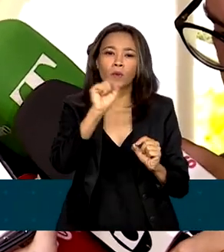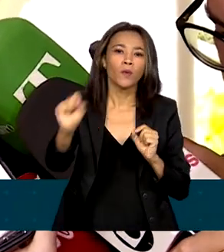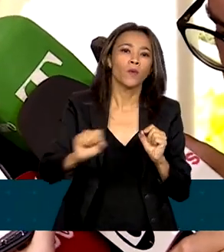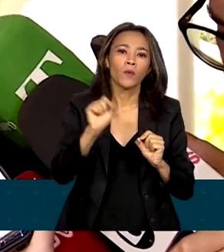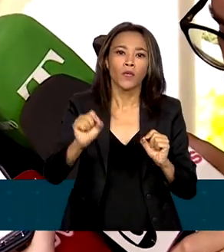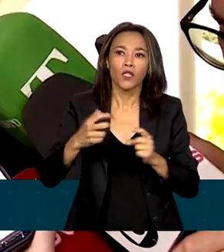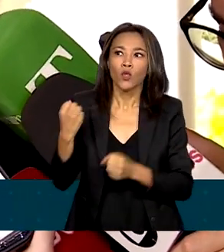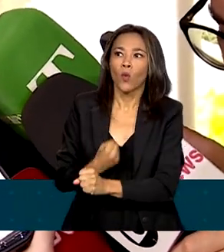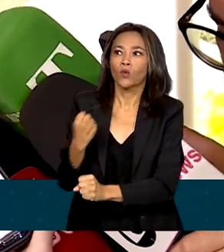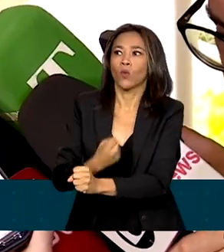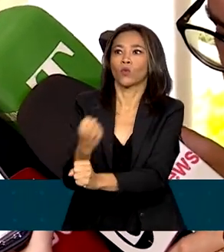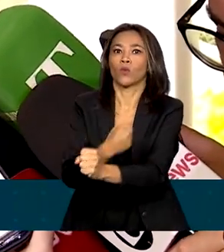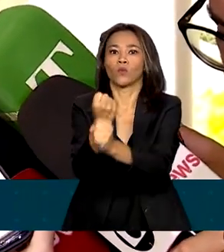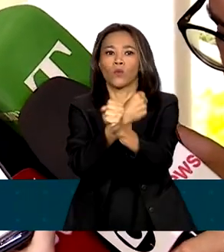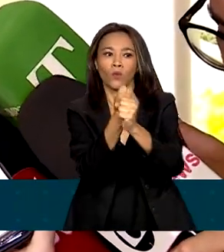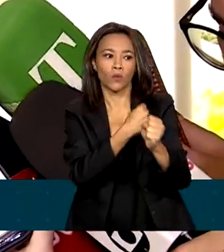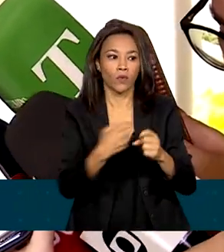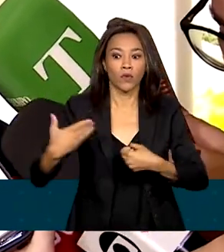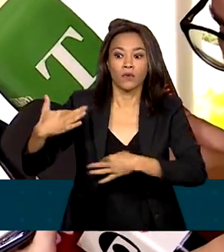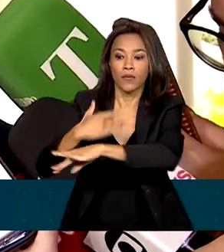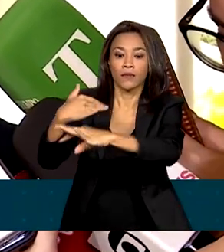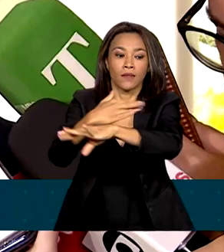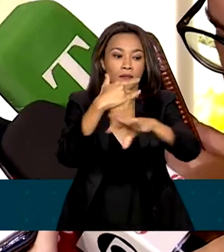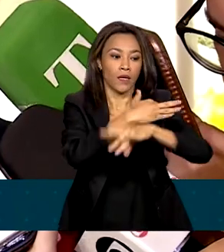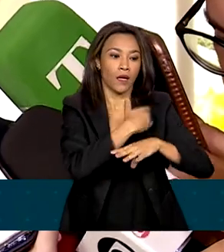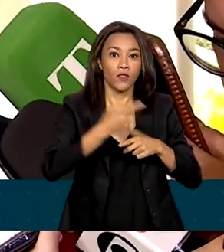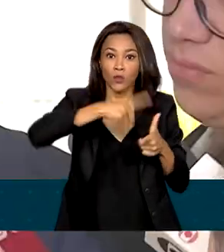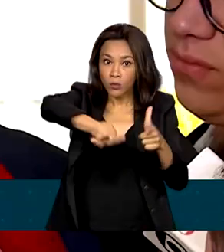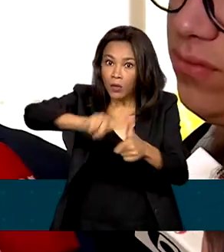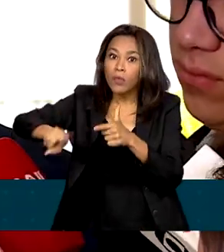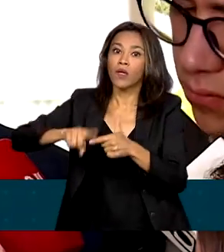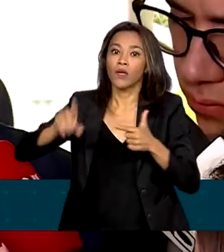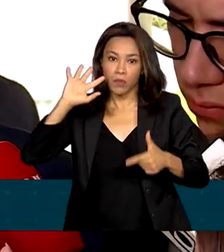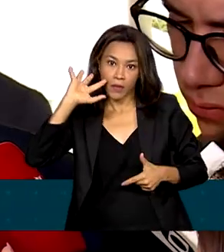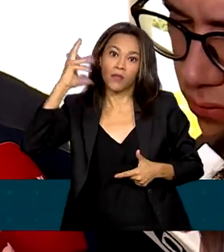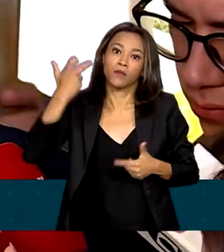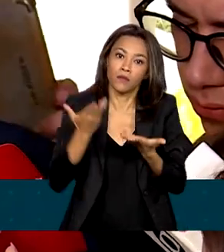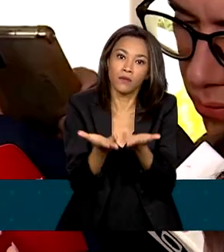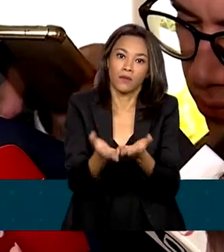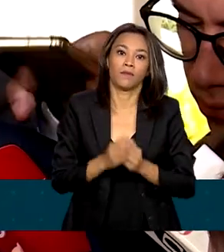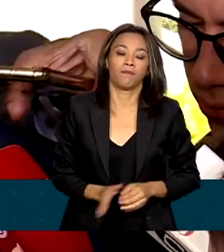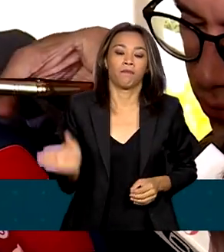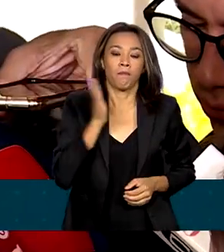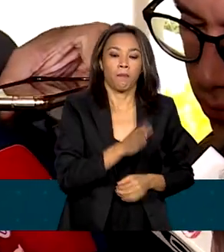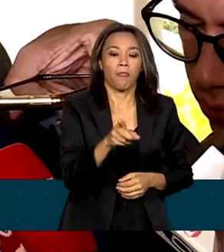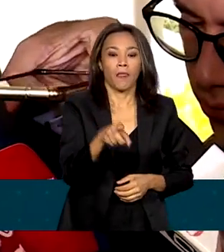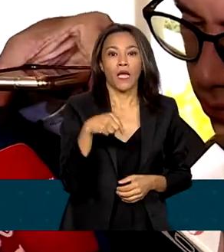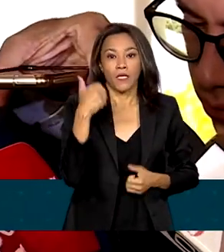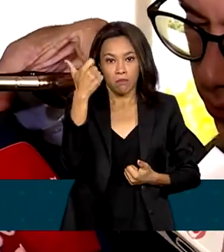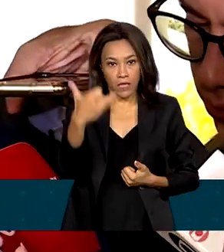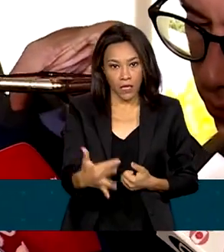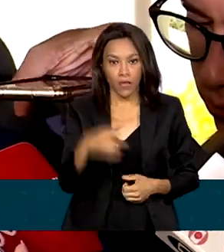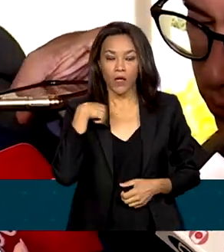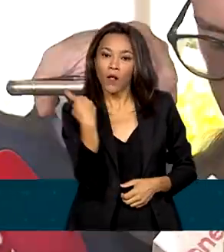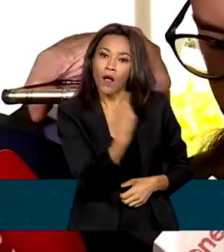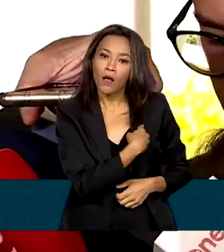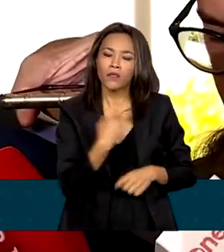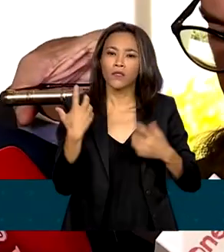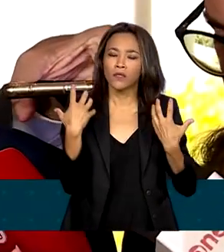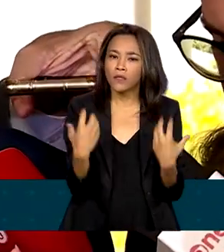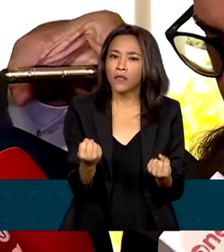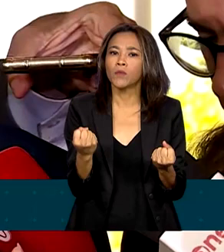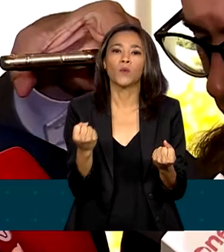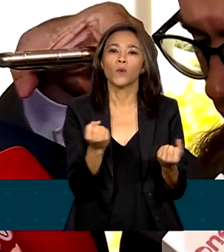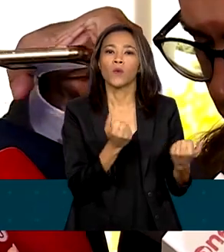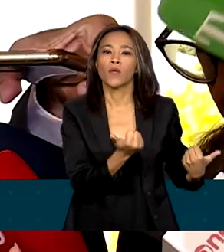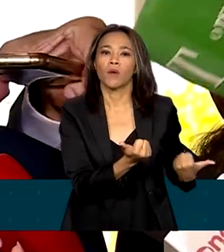de reconstrução das cidades, dos problemas que aconteceram. Estamos reforçando esse emprego de atuação com um